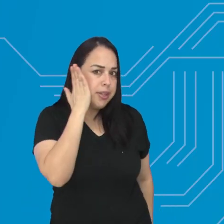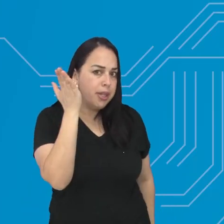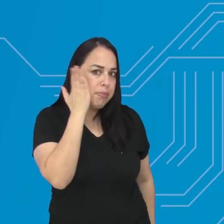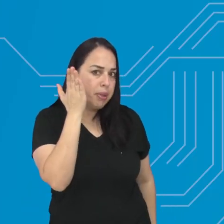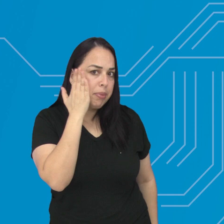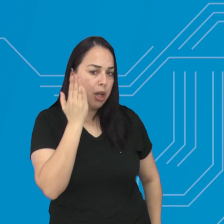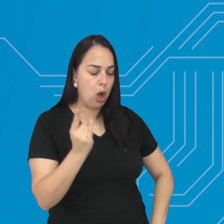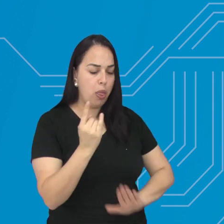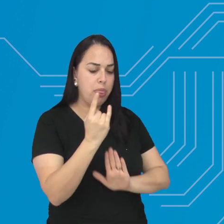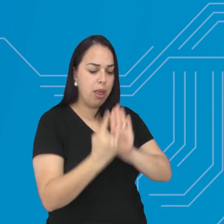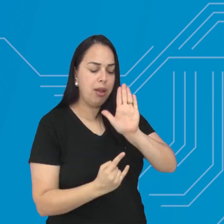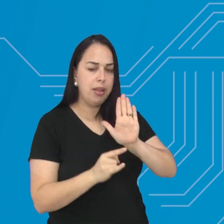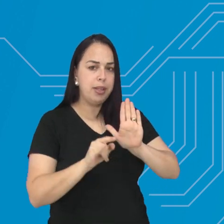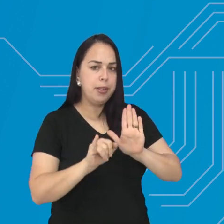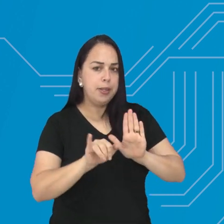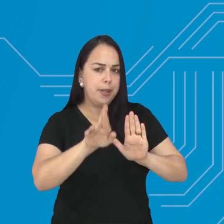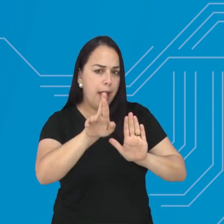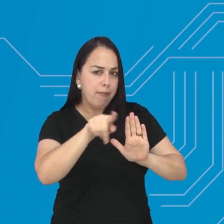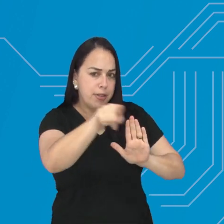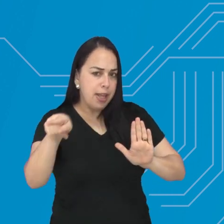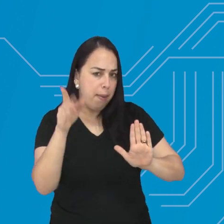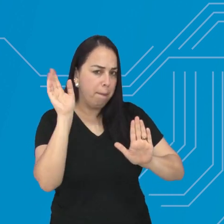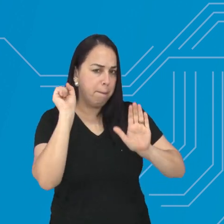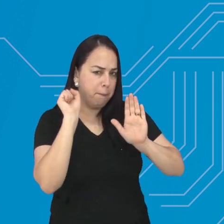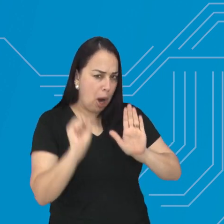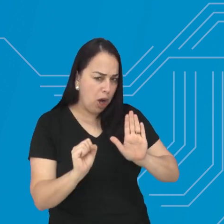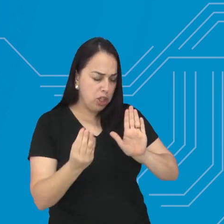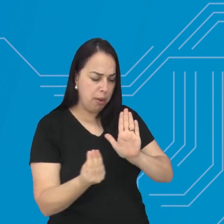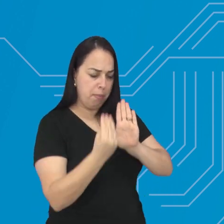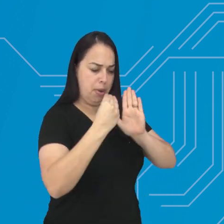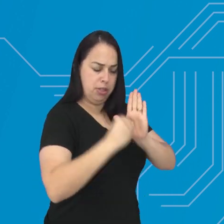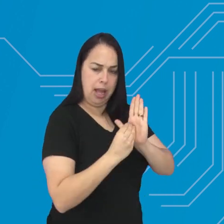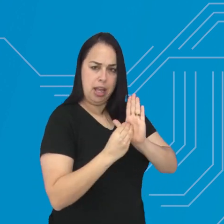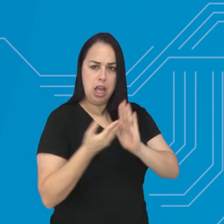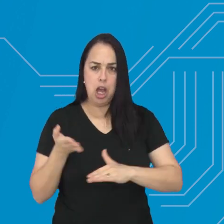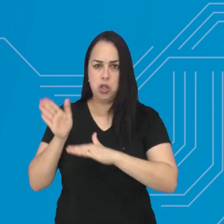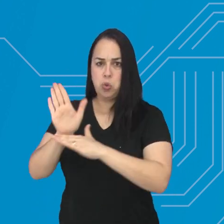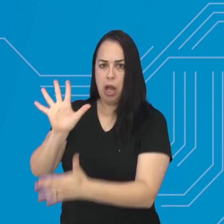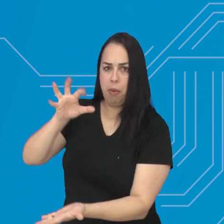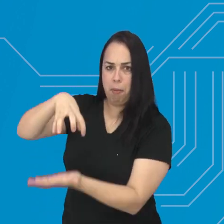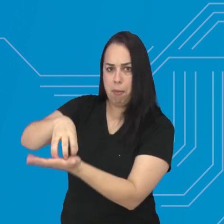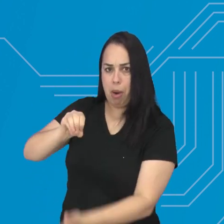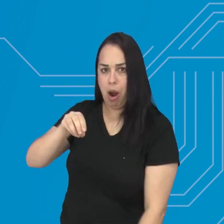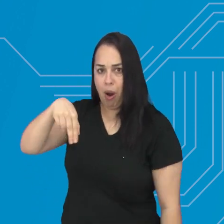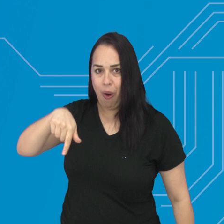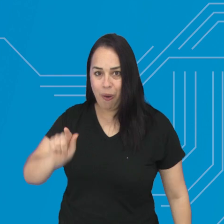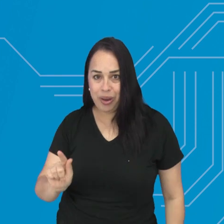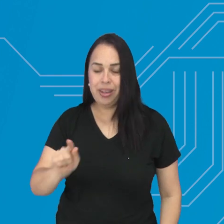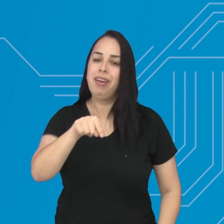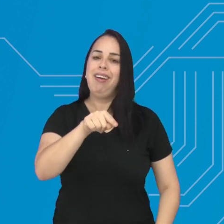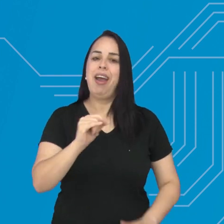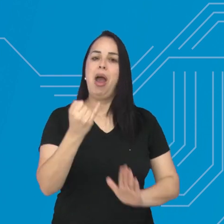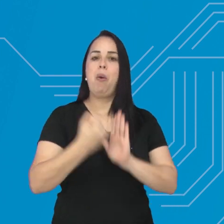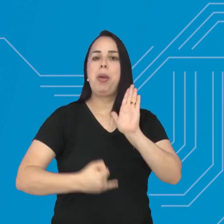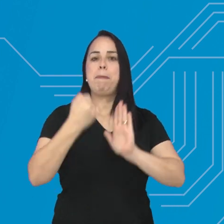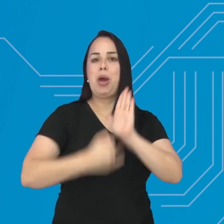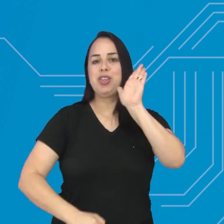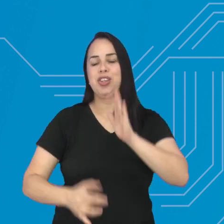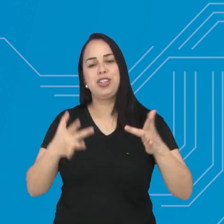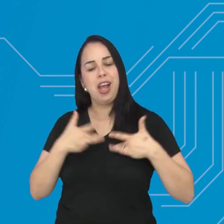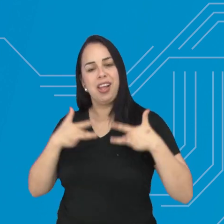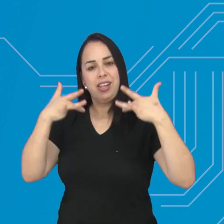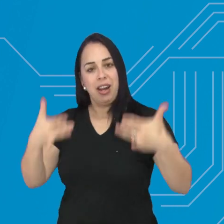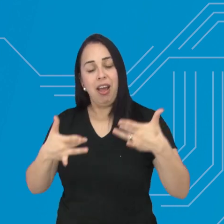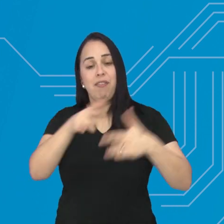sabia que na declaração de imposto de renda você pode ajudar uma causa social? Isso mesmo, é um imposto solidário. Isso vale para